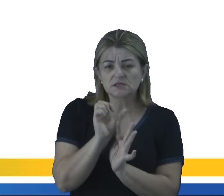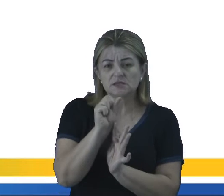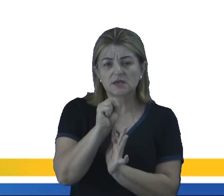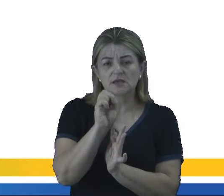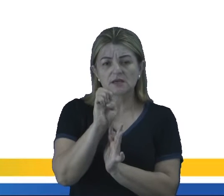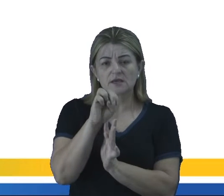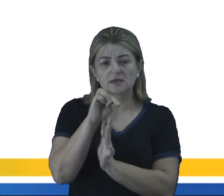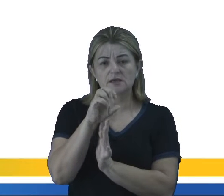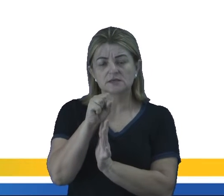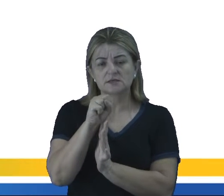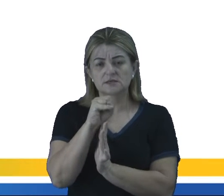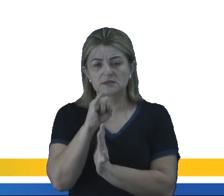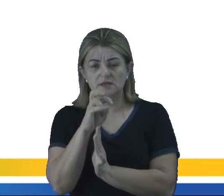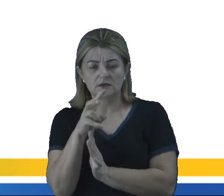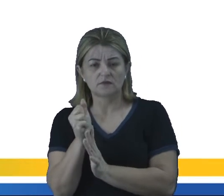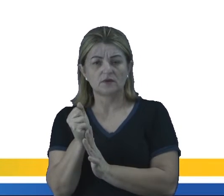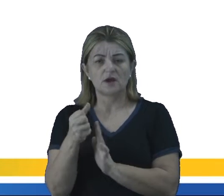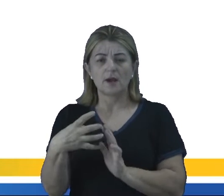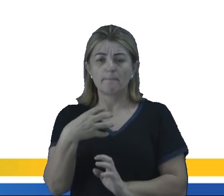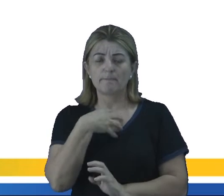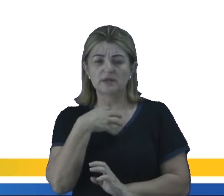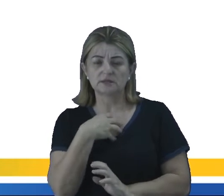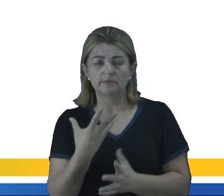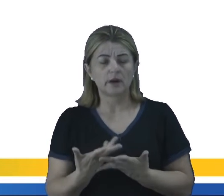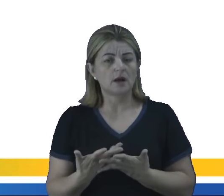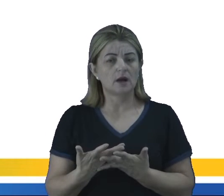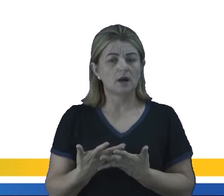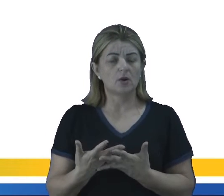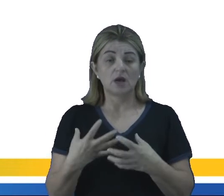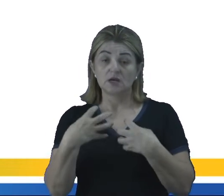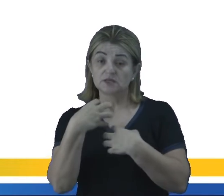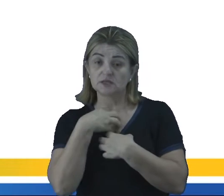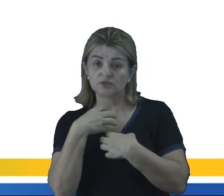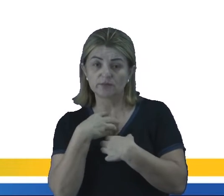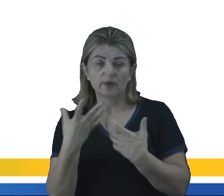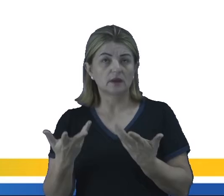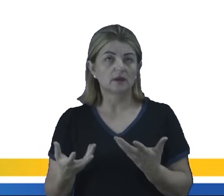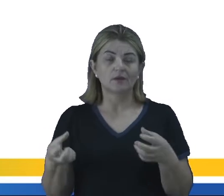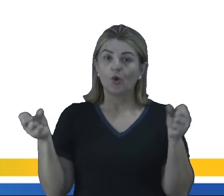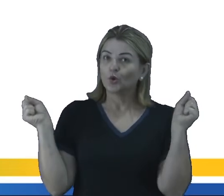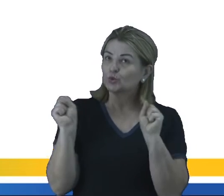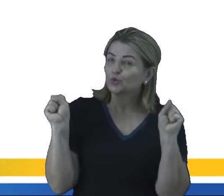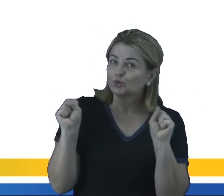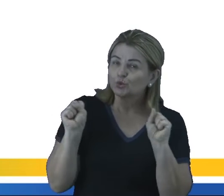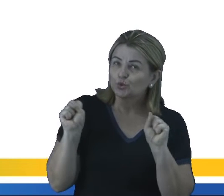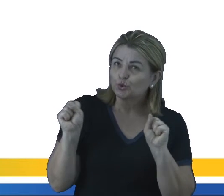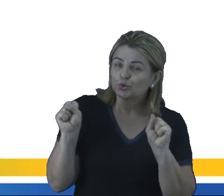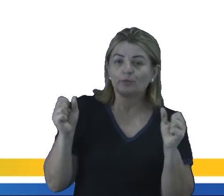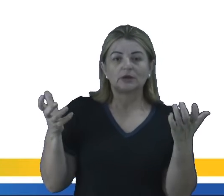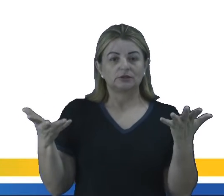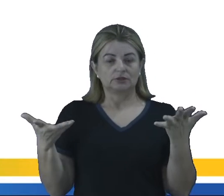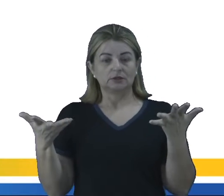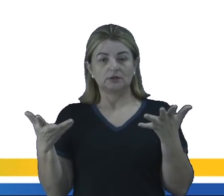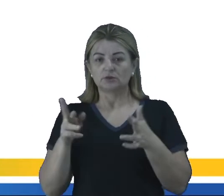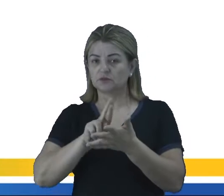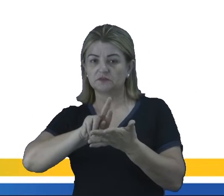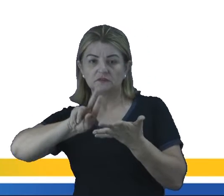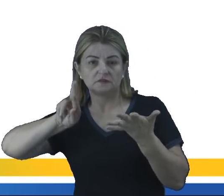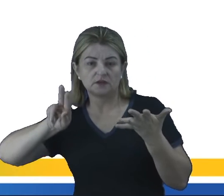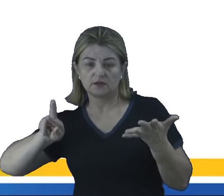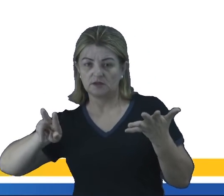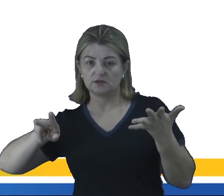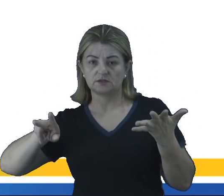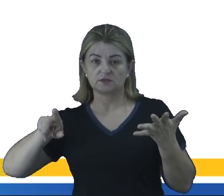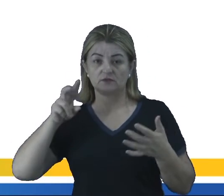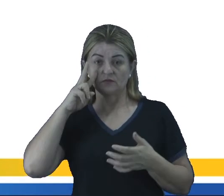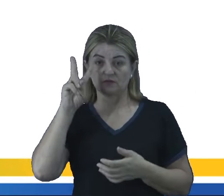que você acha ali que você dá conta de fazer e se desafiar. Podem ser 2 questões por dia, 3 questões por